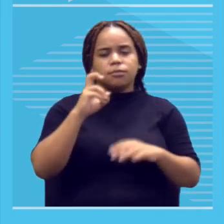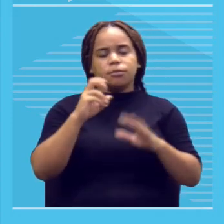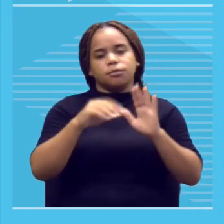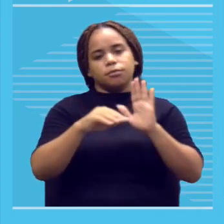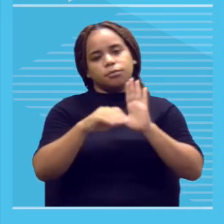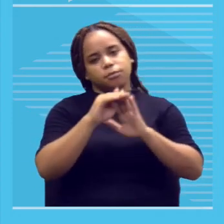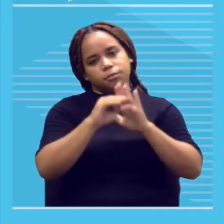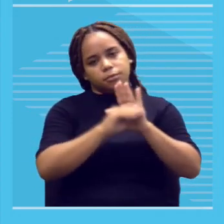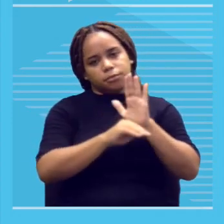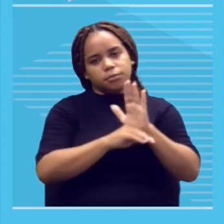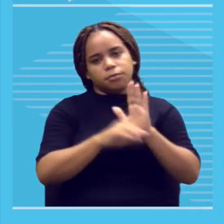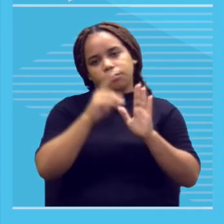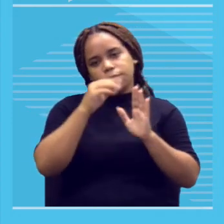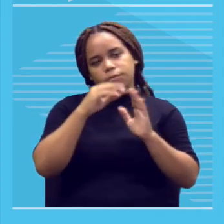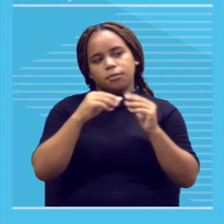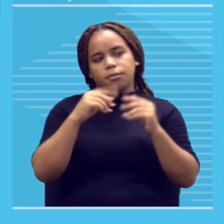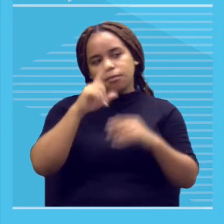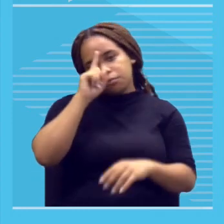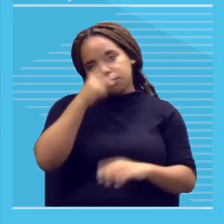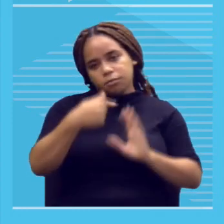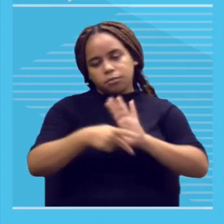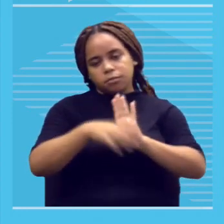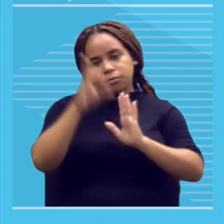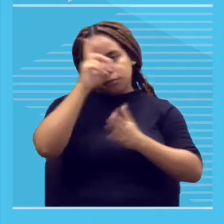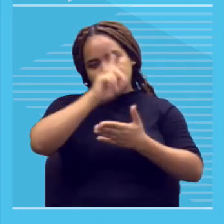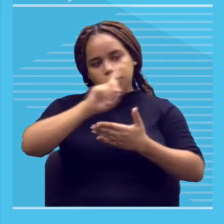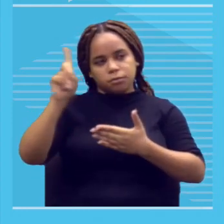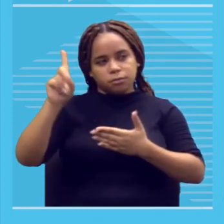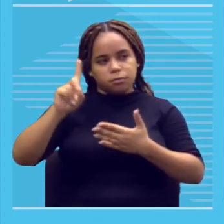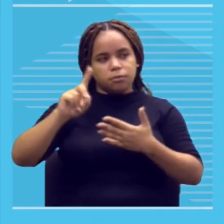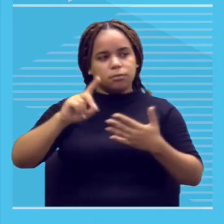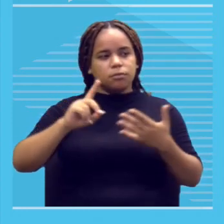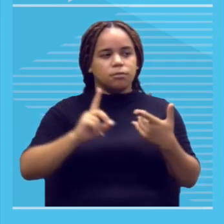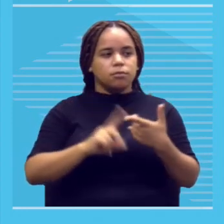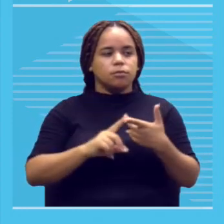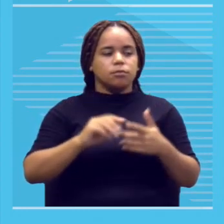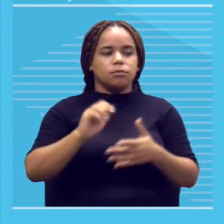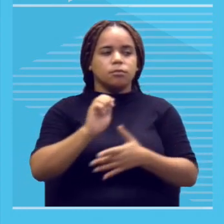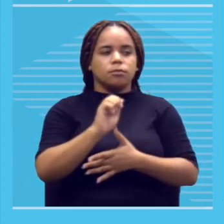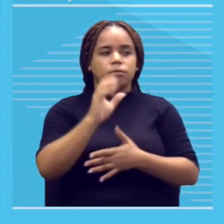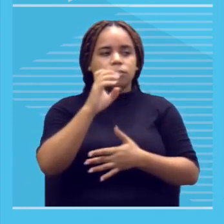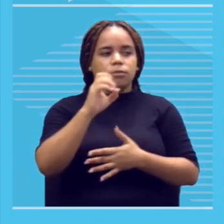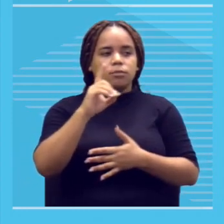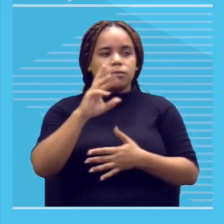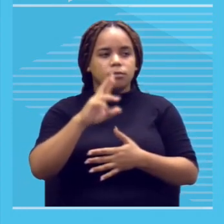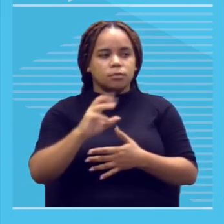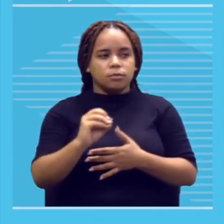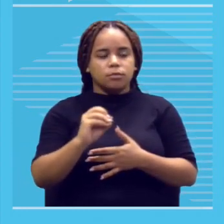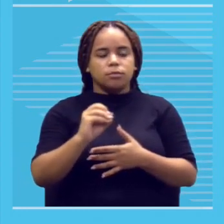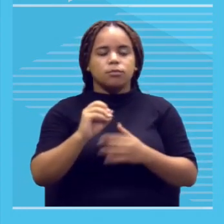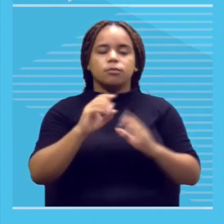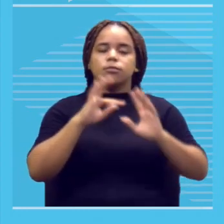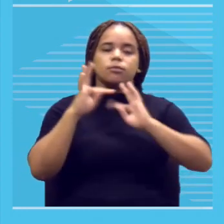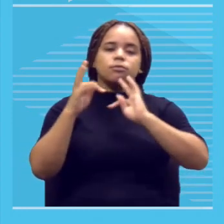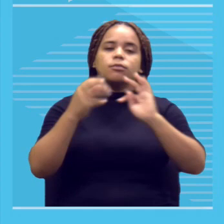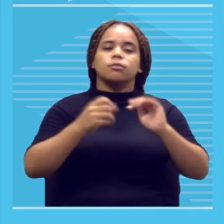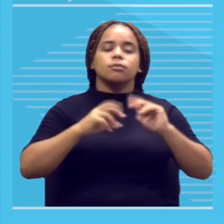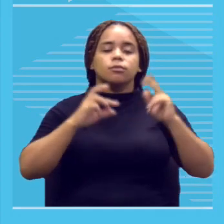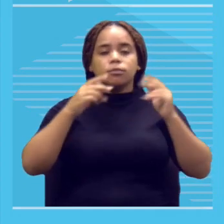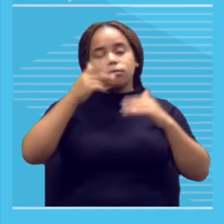a letra A é o credo todo muçulmano ele tem como